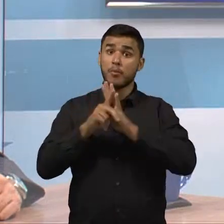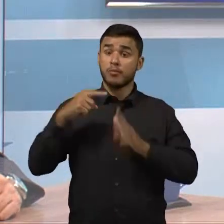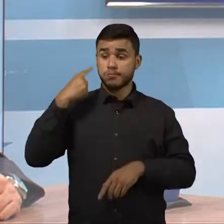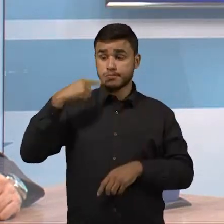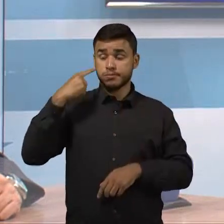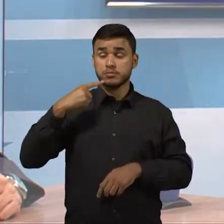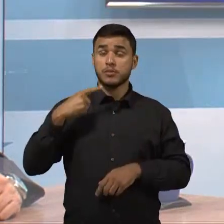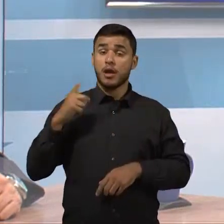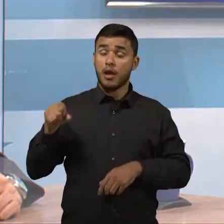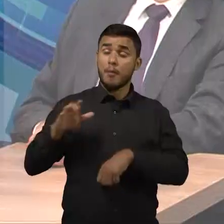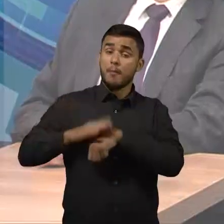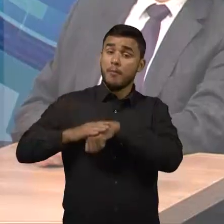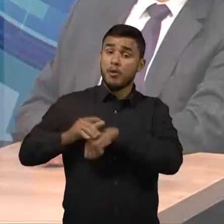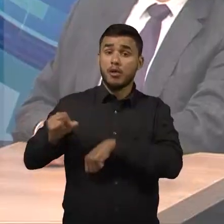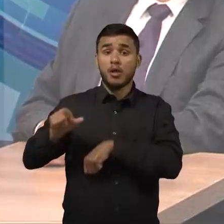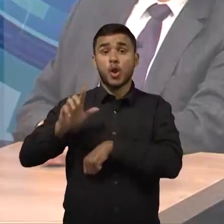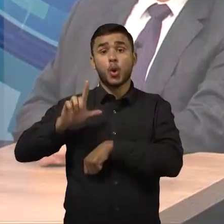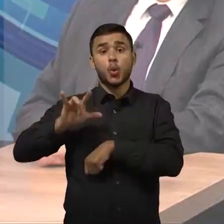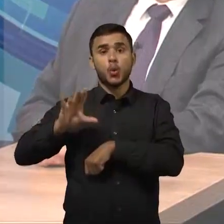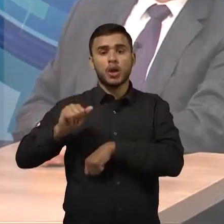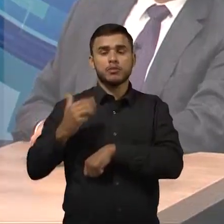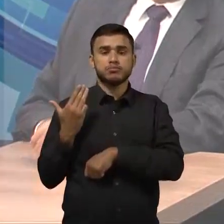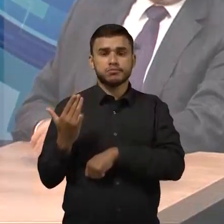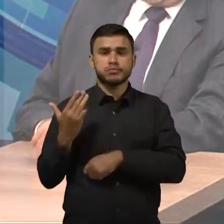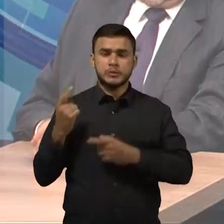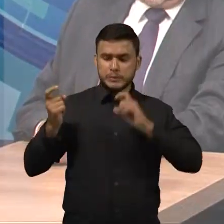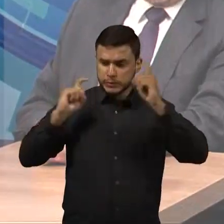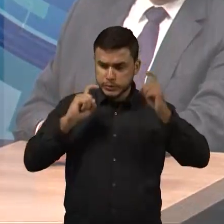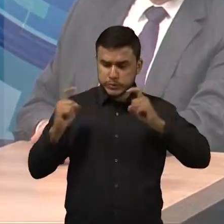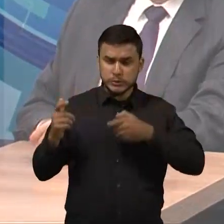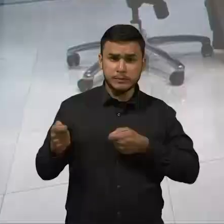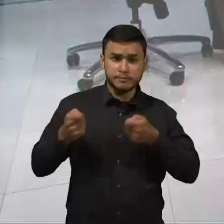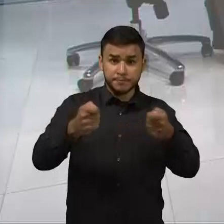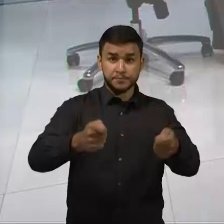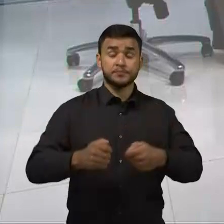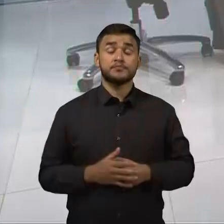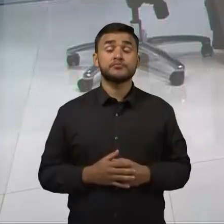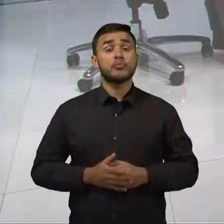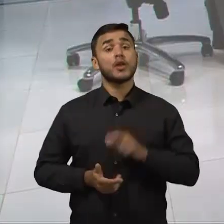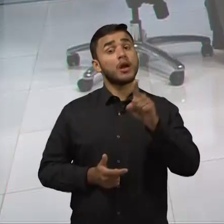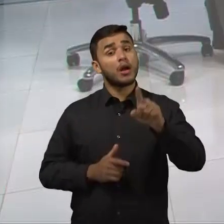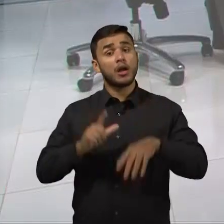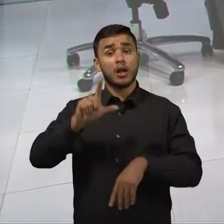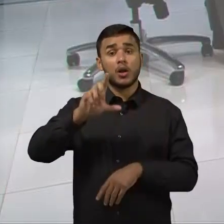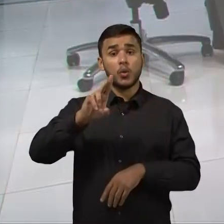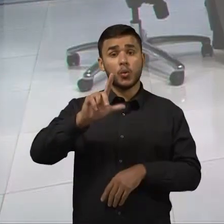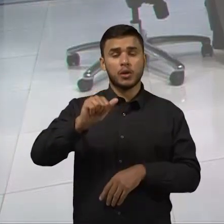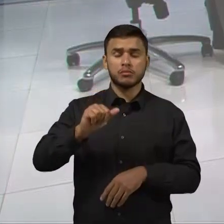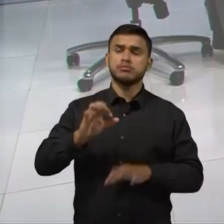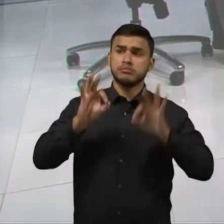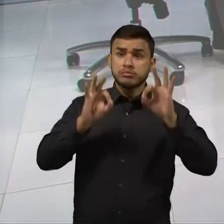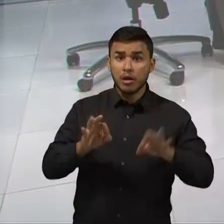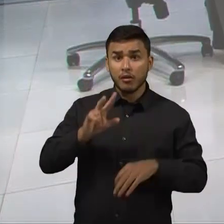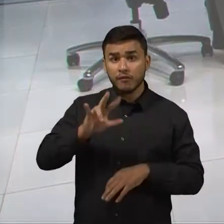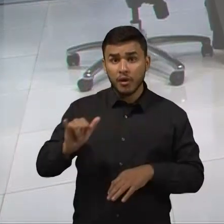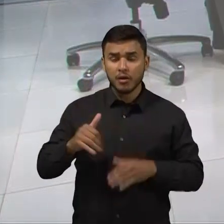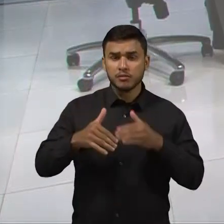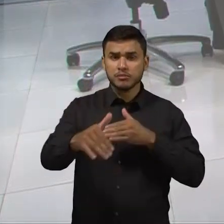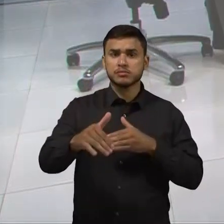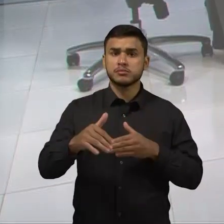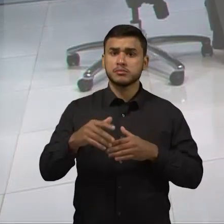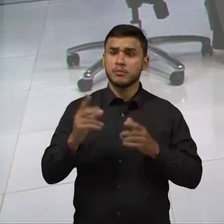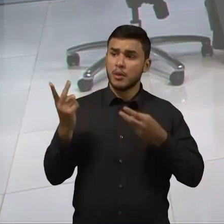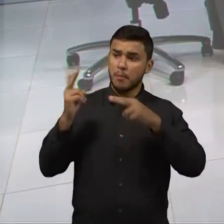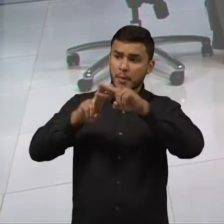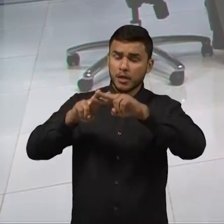não produziu nenhum efeito prático como se esperava, que era saber se o presidente será ou não preso após a apreciação